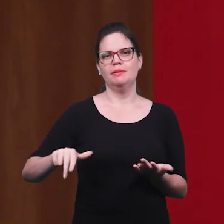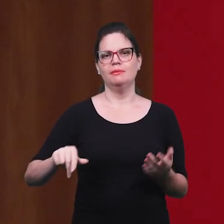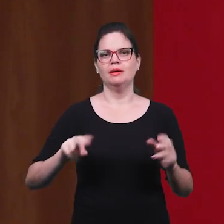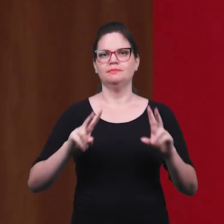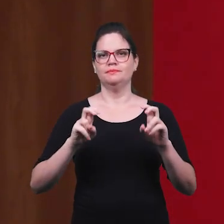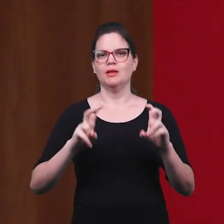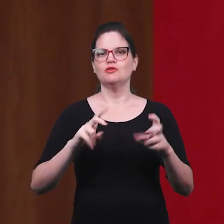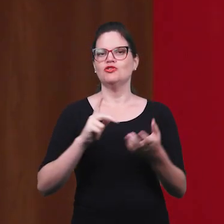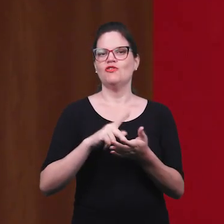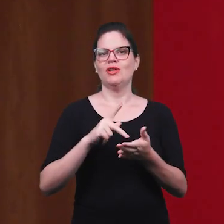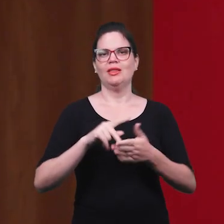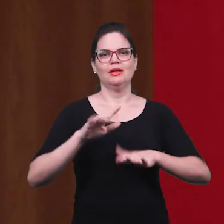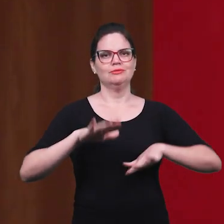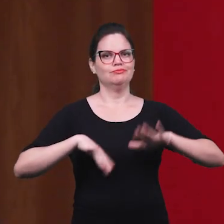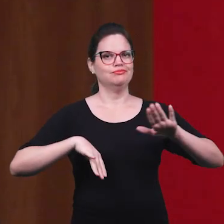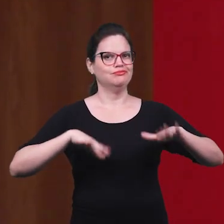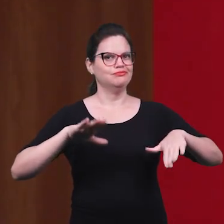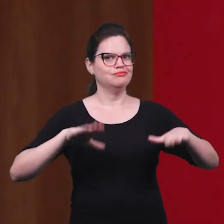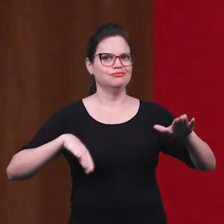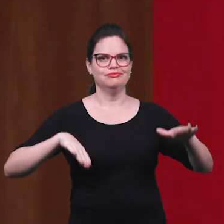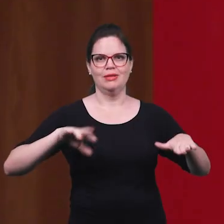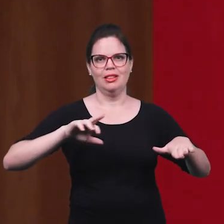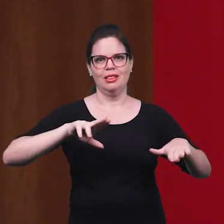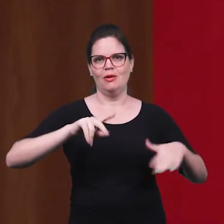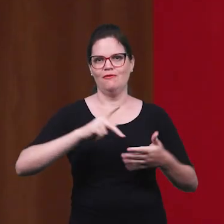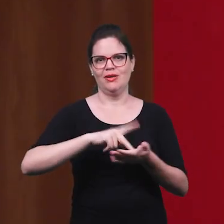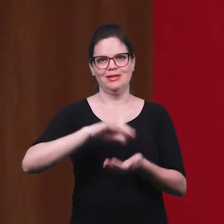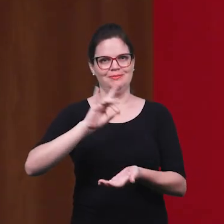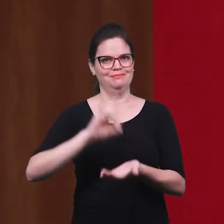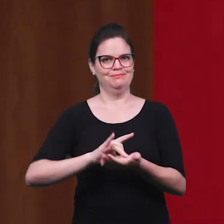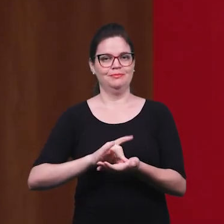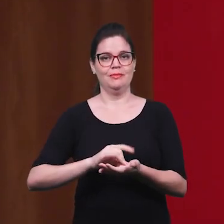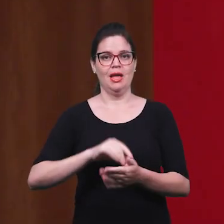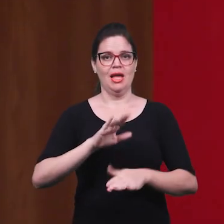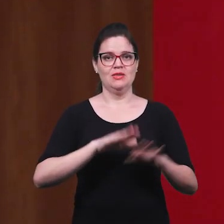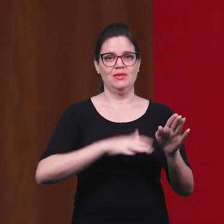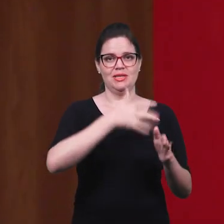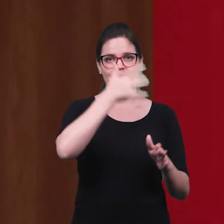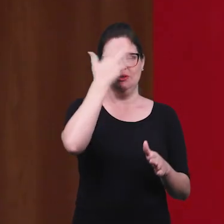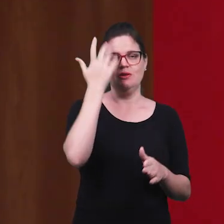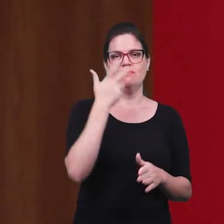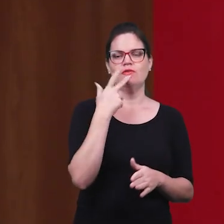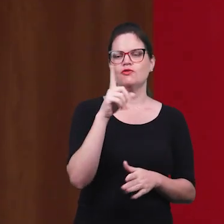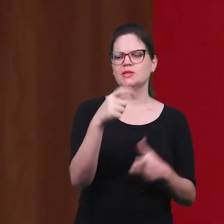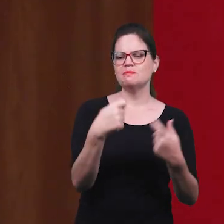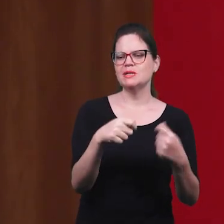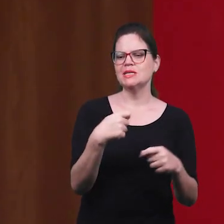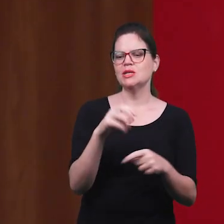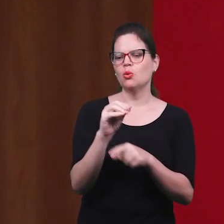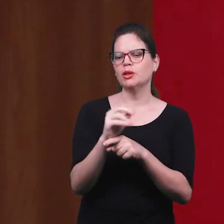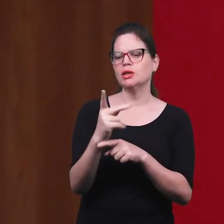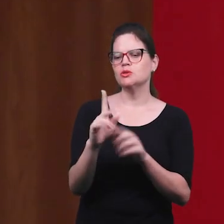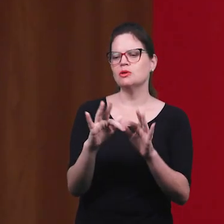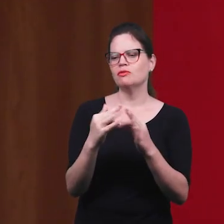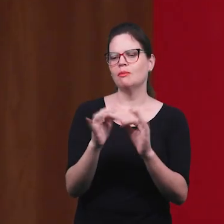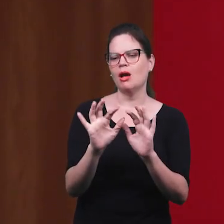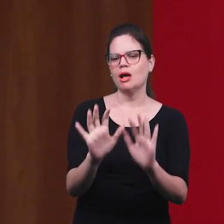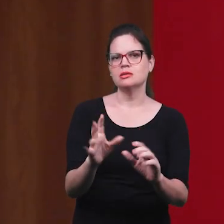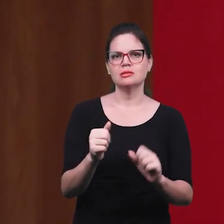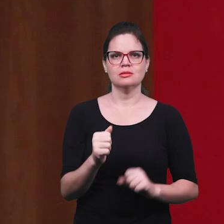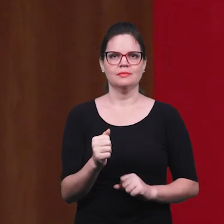verdades relativas de como conduzir uma família. Há muitas ideologias, há